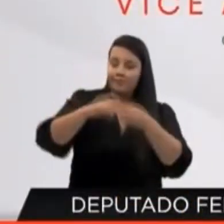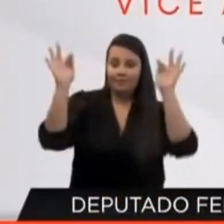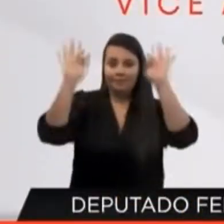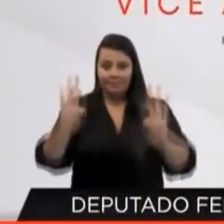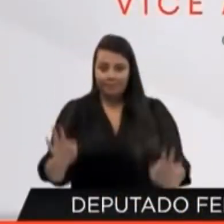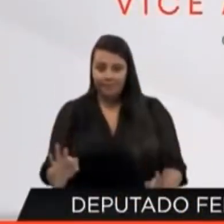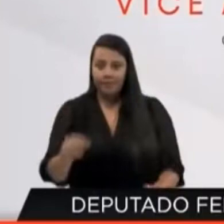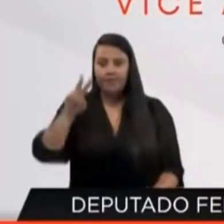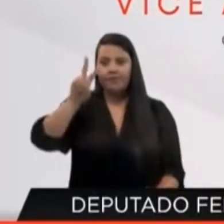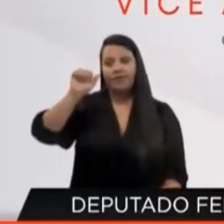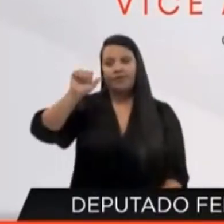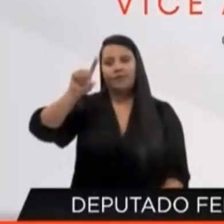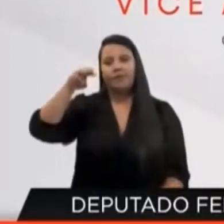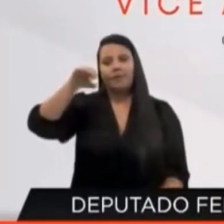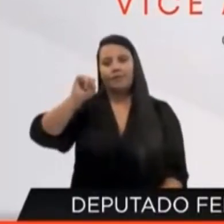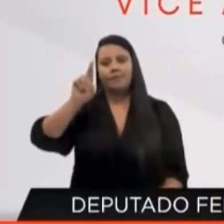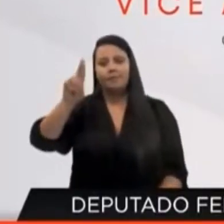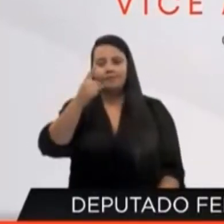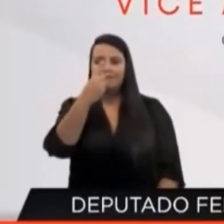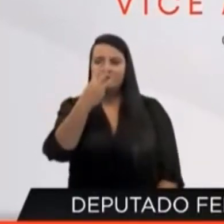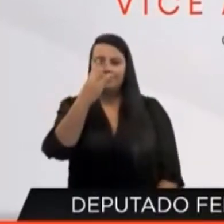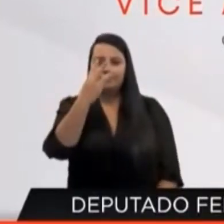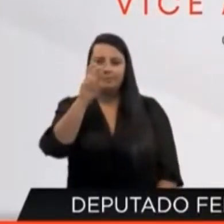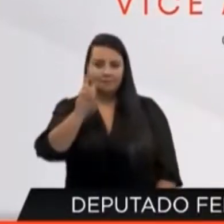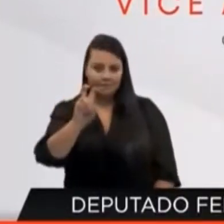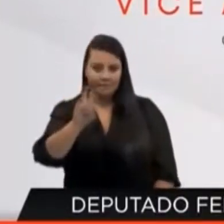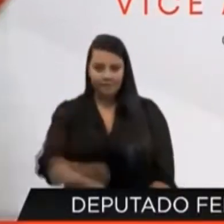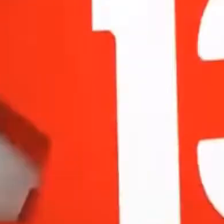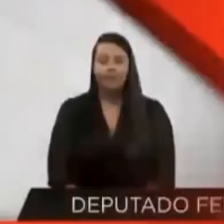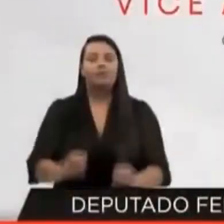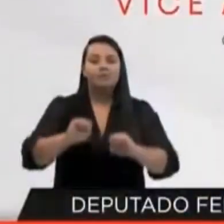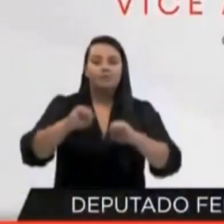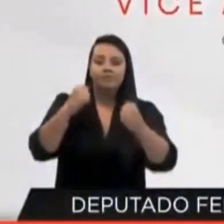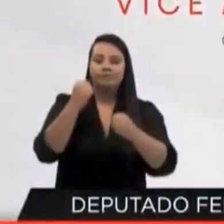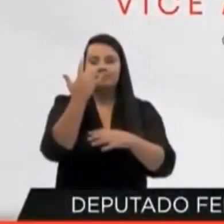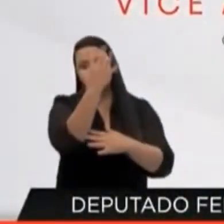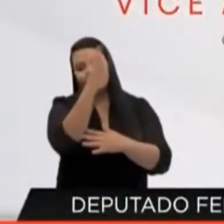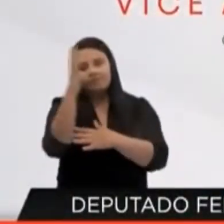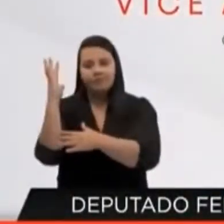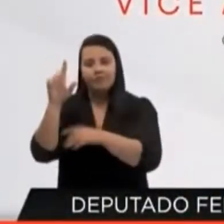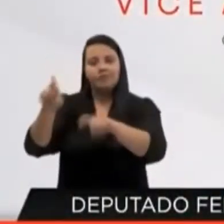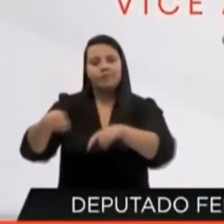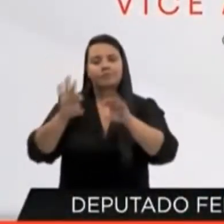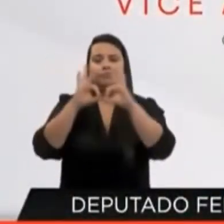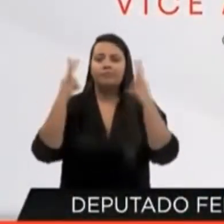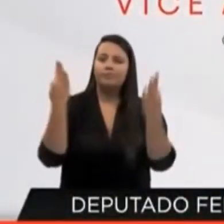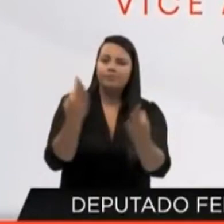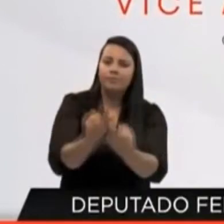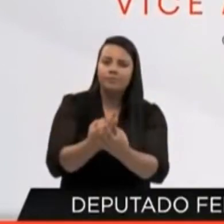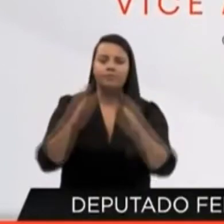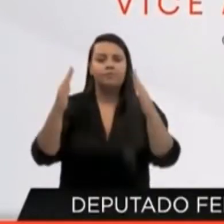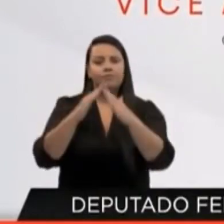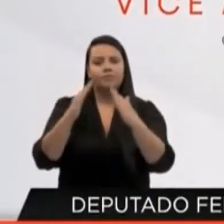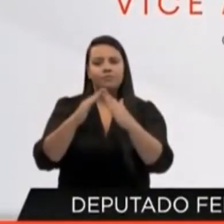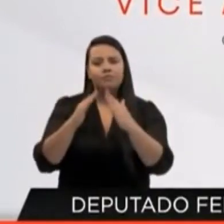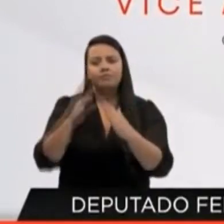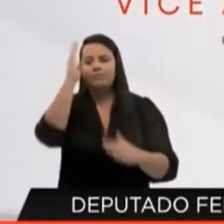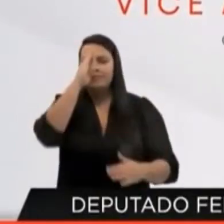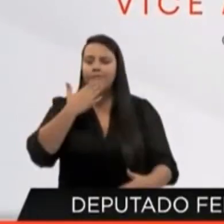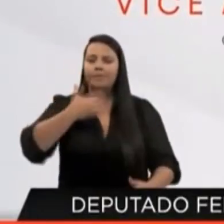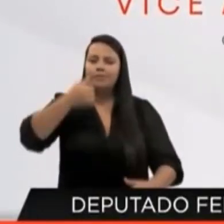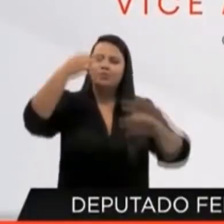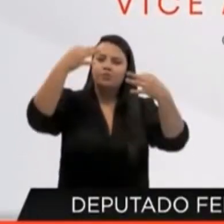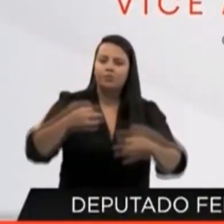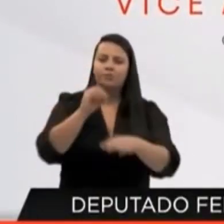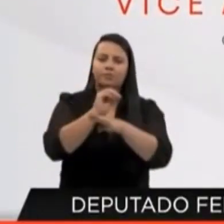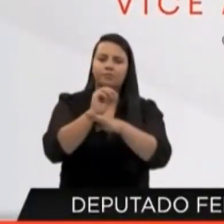voltar a ser feliz de novo, vamos para a Cidele, número 1335. Em defesa do meio ambiente, da agricultura familiar, da moradia